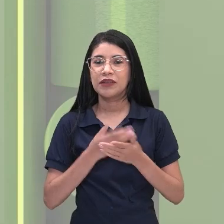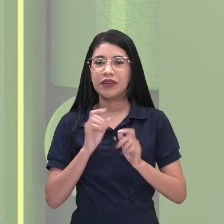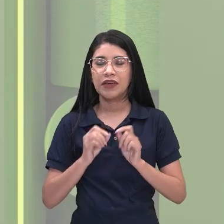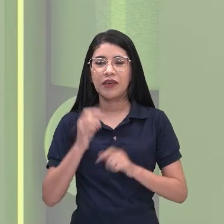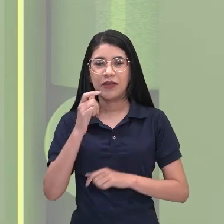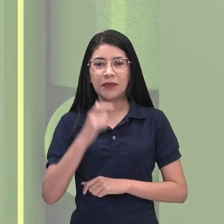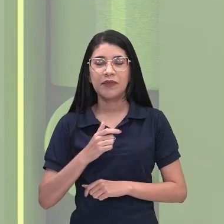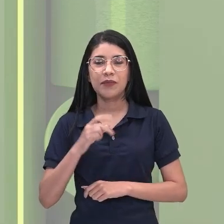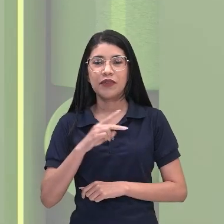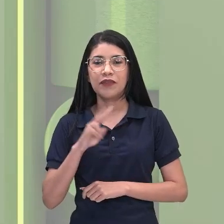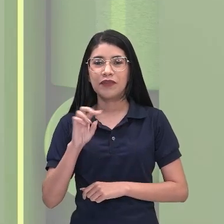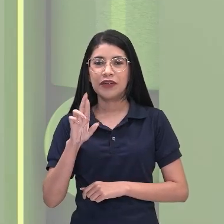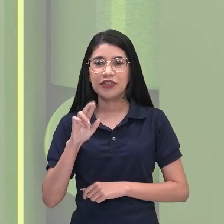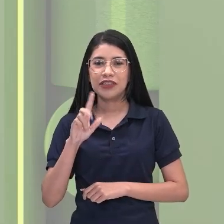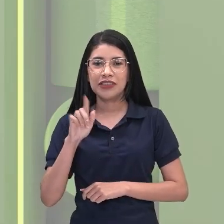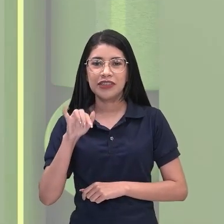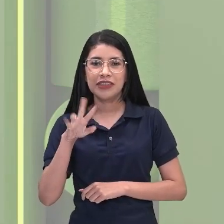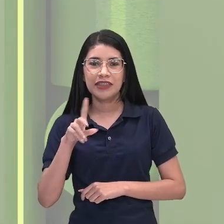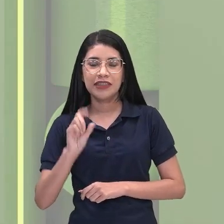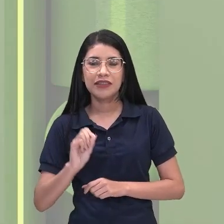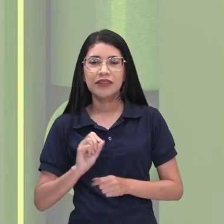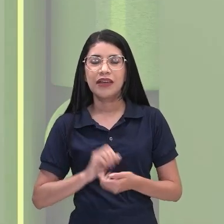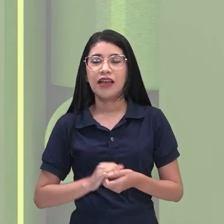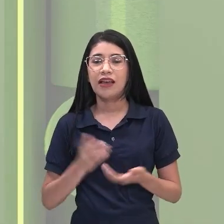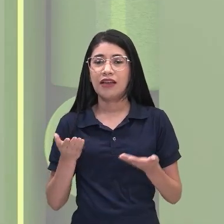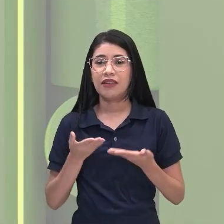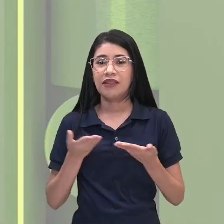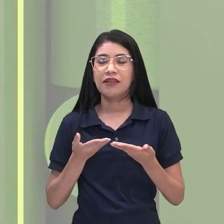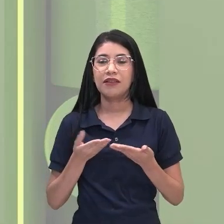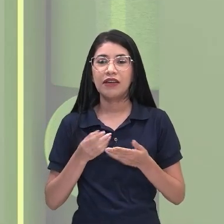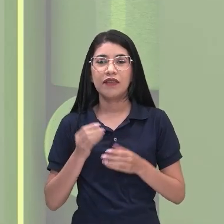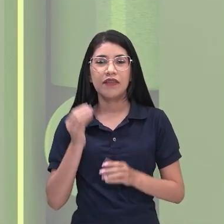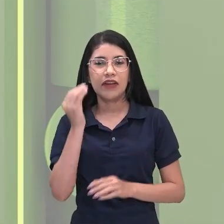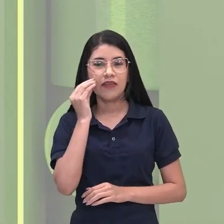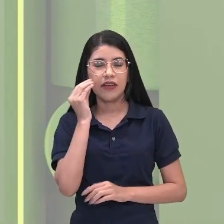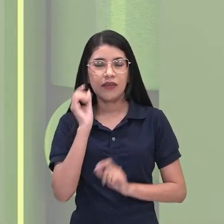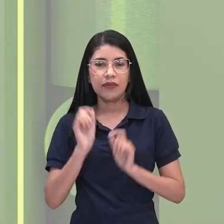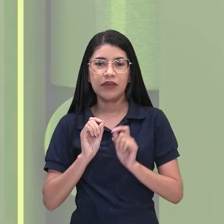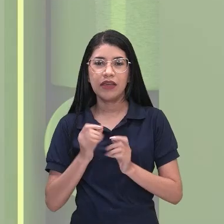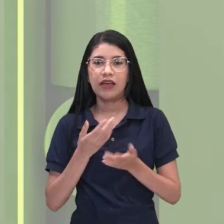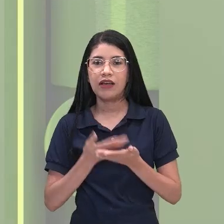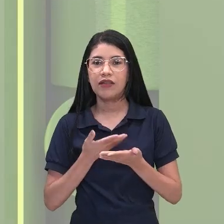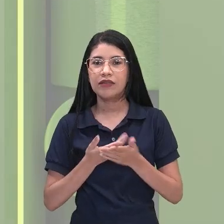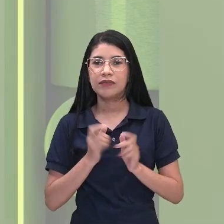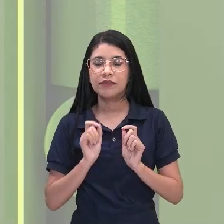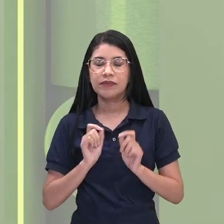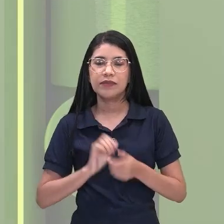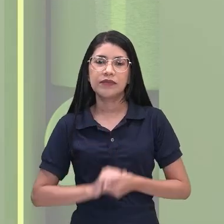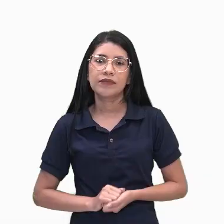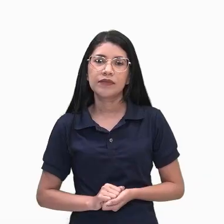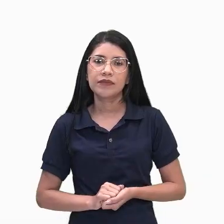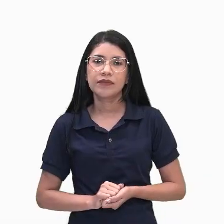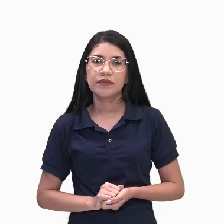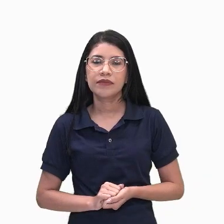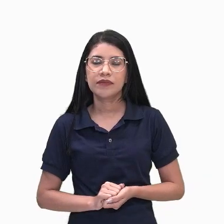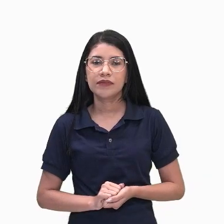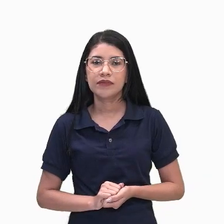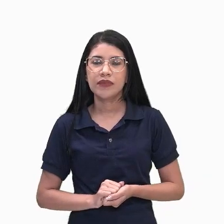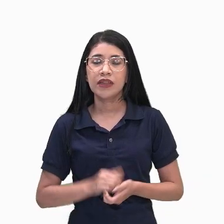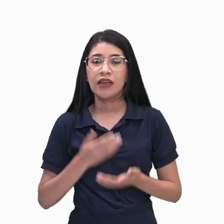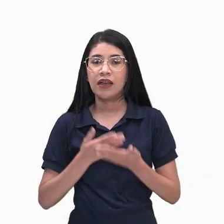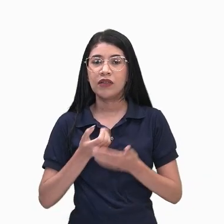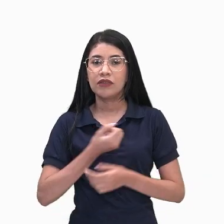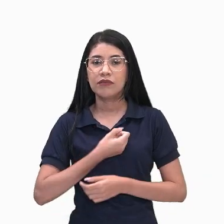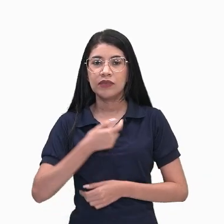Virgílio Guedes e a partir de agora vocês vão observar comigo aí mais aula do nosso componente. Então vamos observar aí a nossa aula